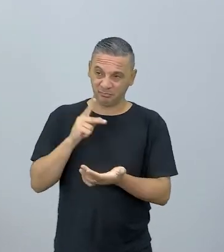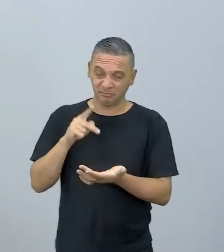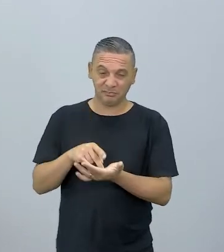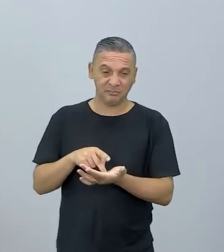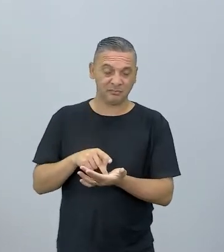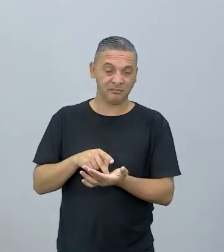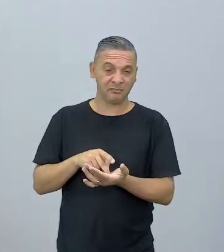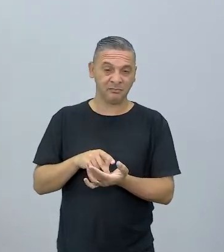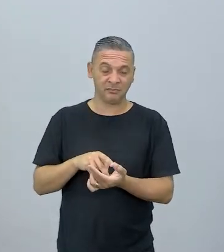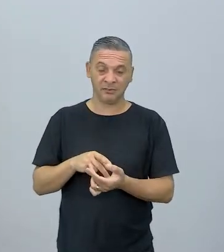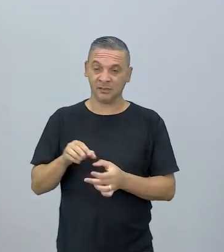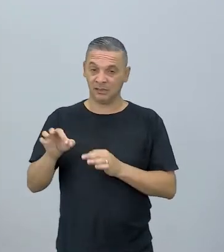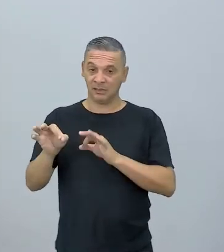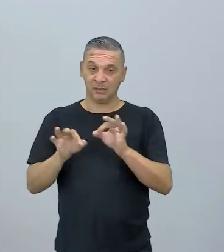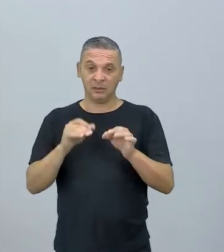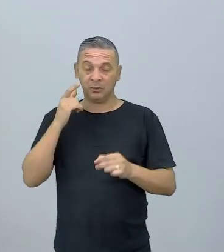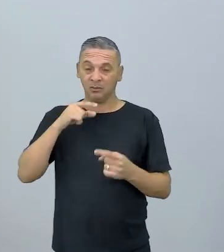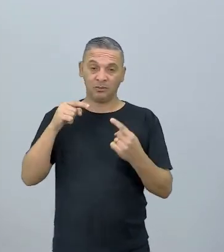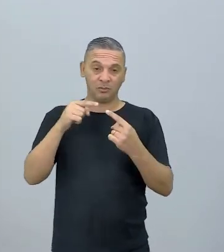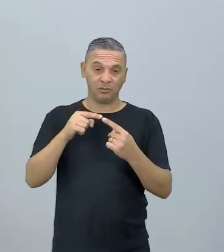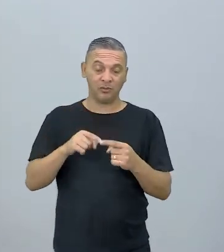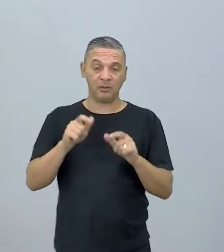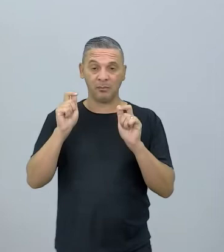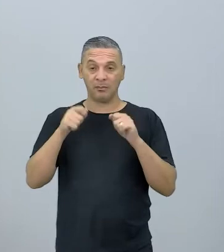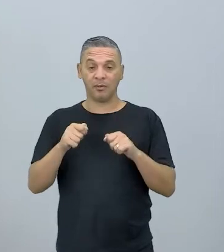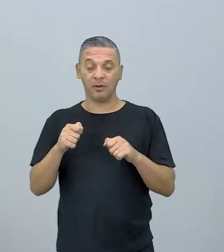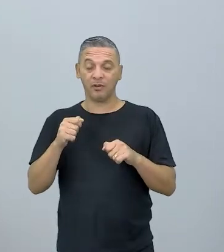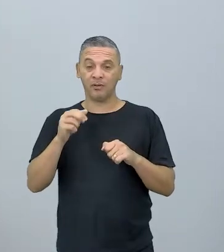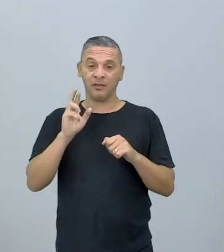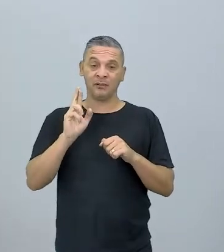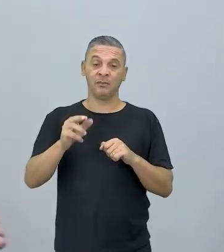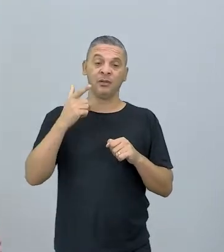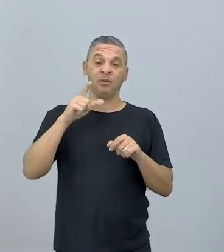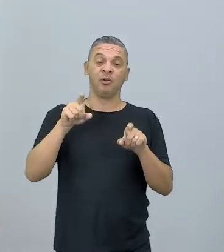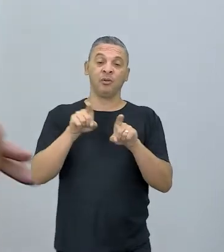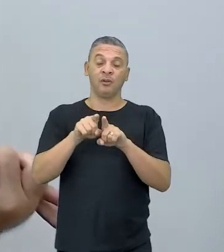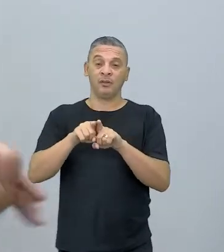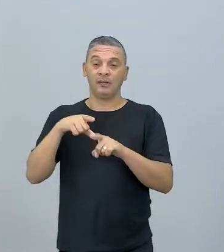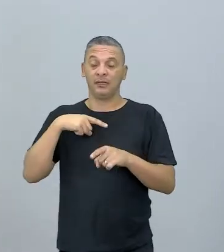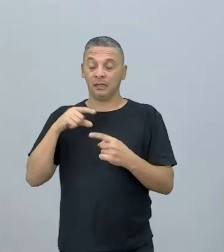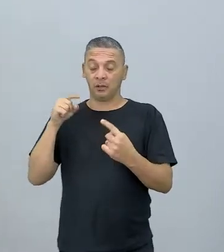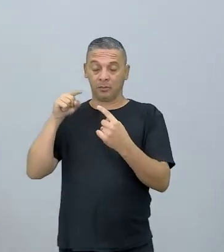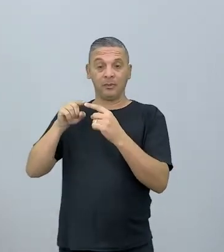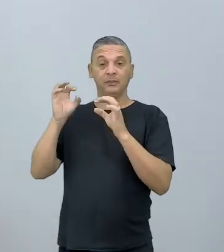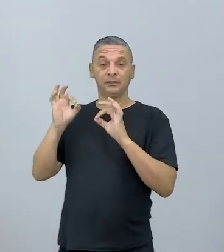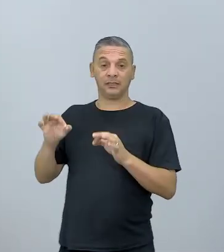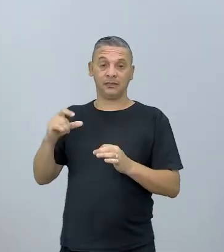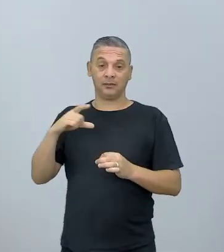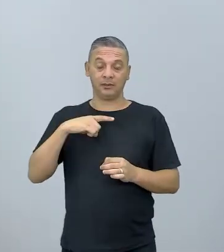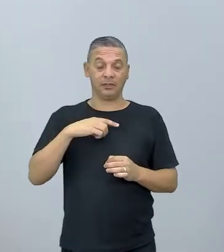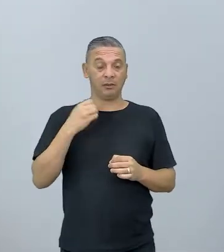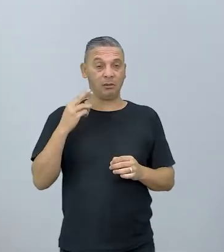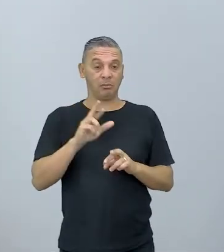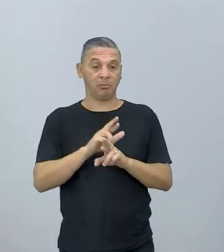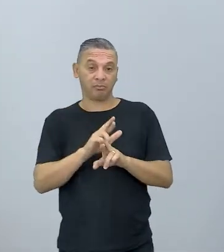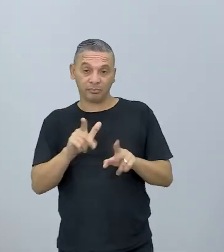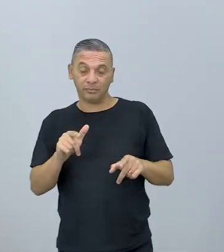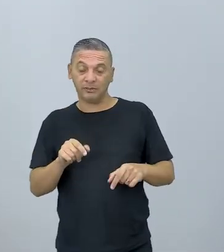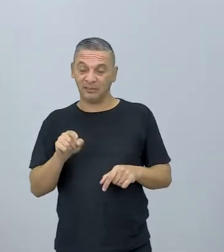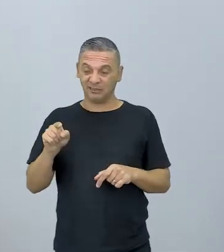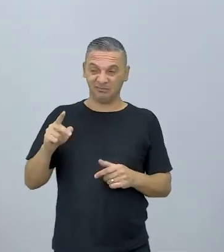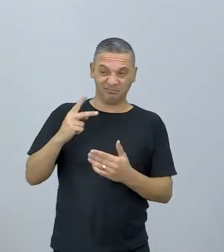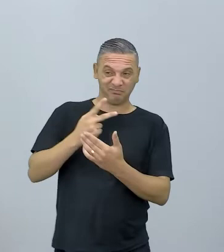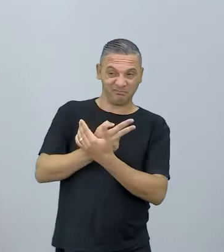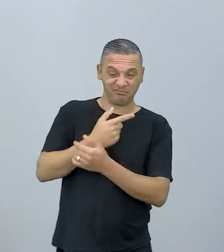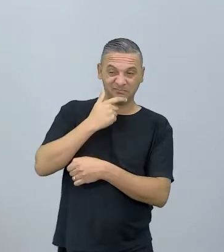ela vai lá, refaz tudo, daí ela pode chegar a uma outra resposta. O que ele falou estava certo, ou não. O que ele falou não